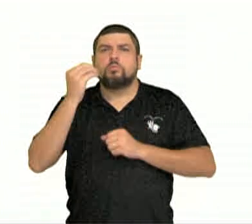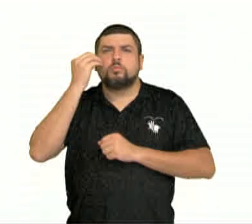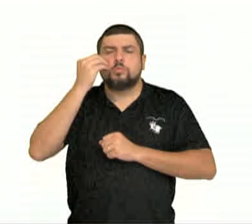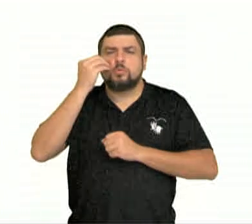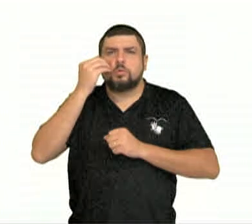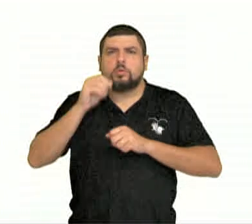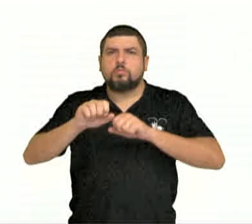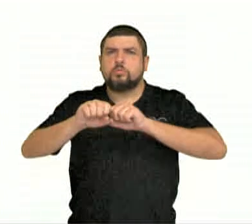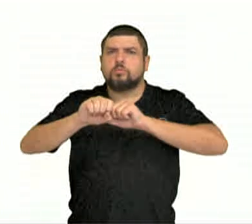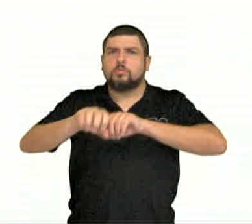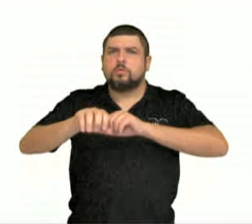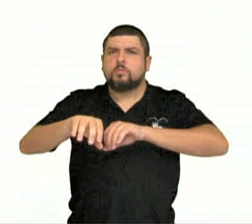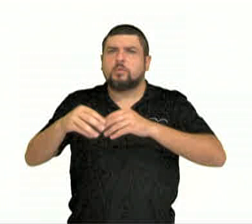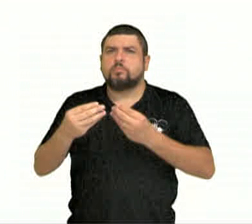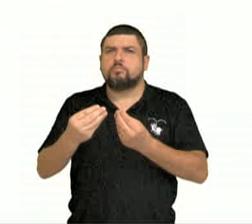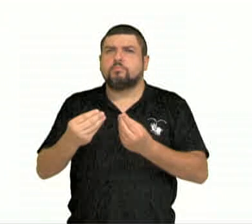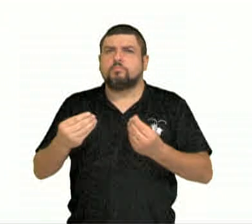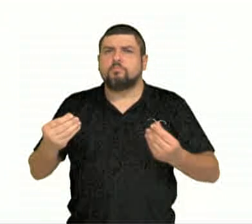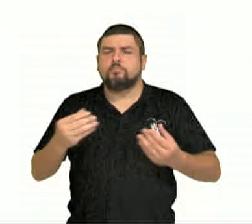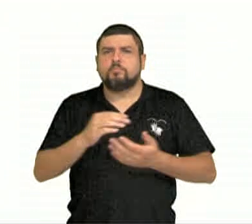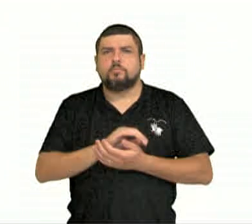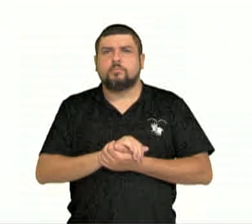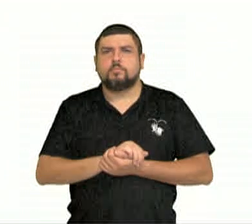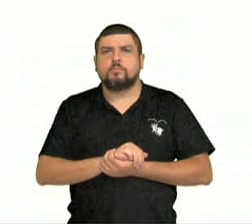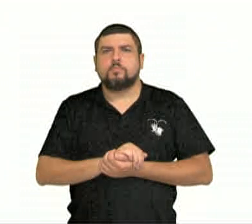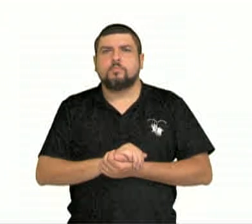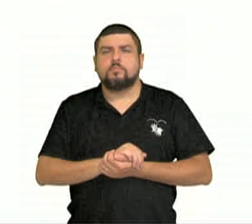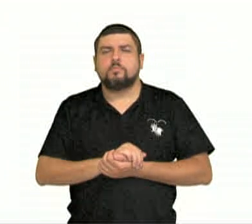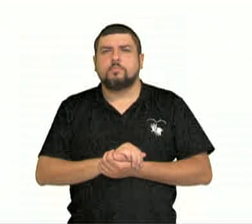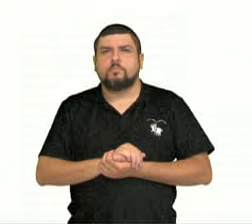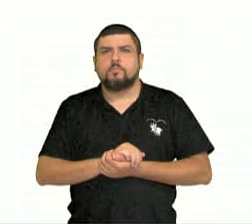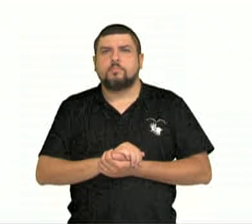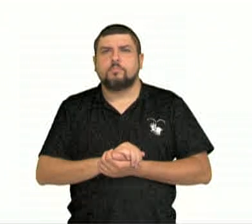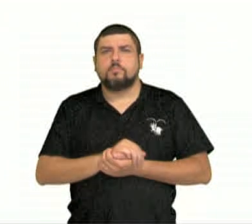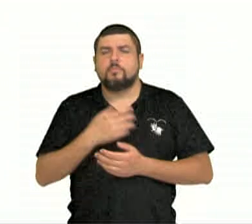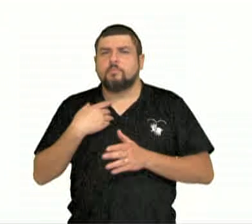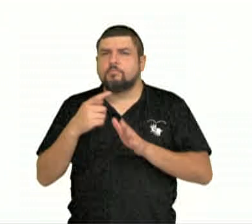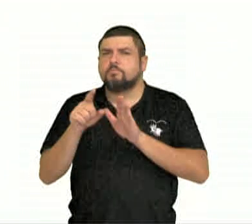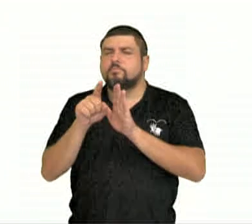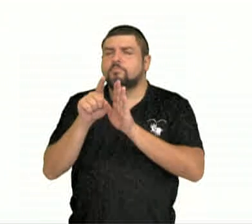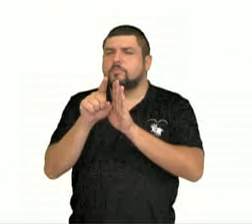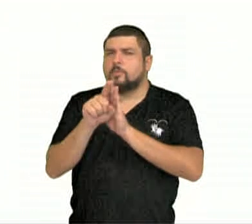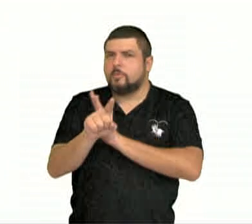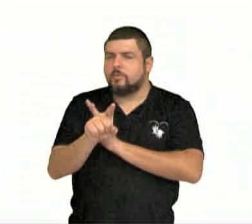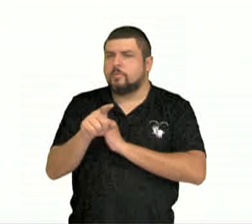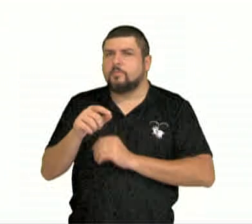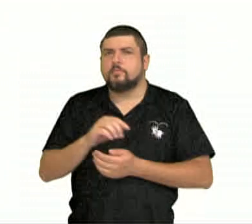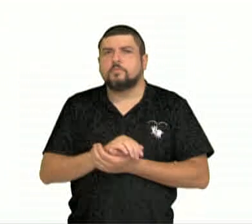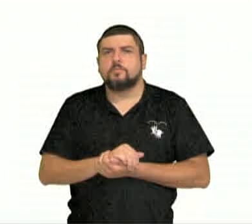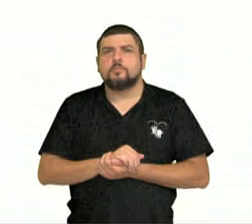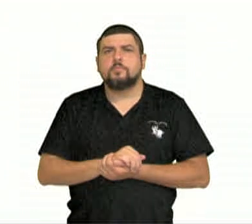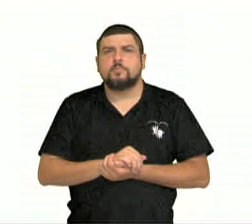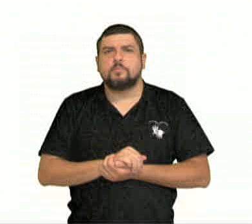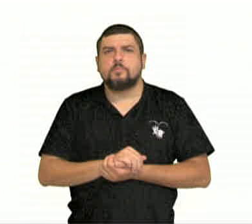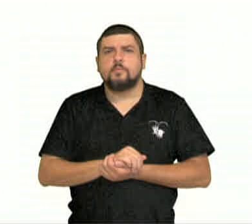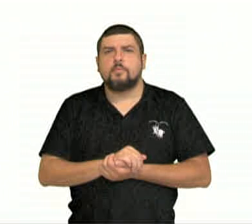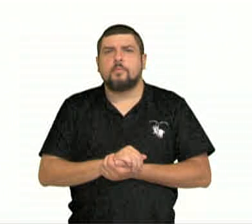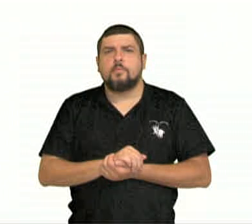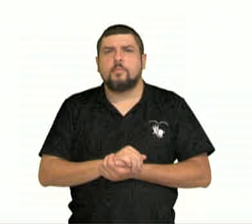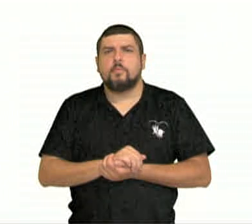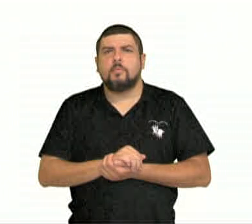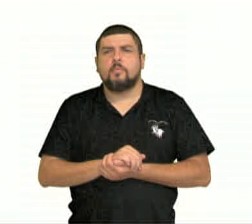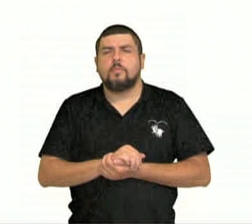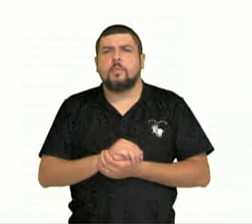qualidade. Eu pergunto, qual é a pergunta, prof? Qual é a